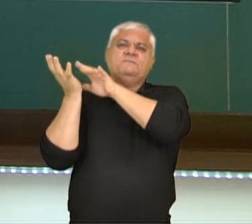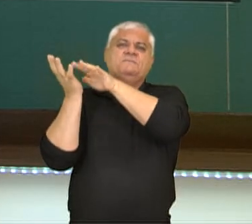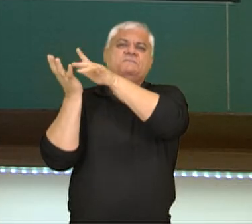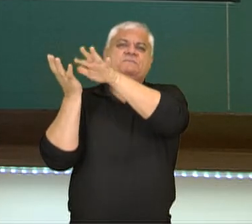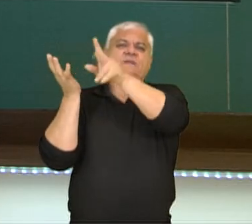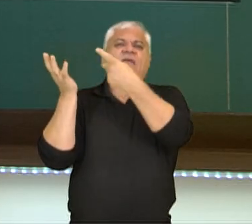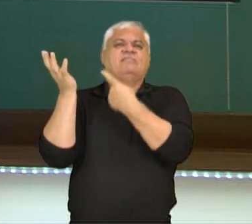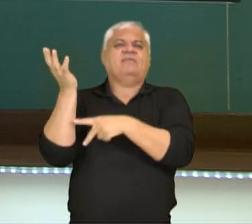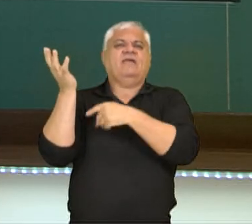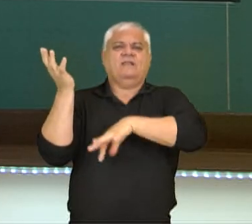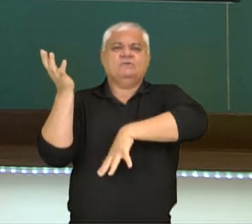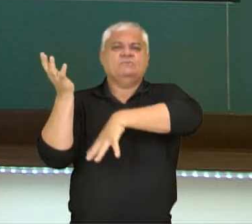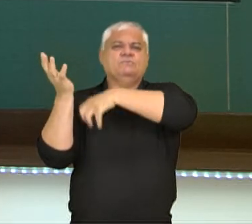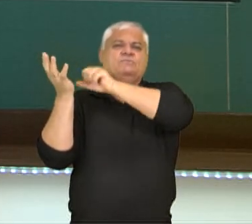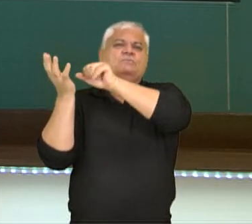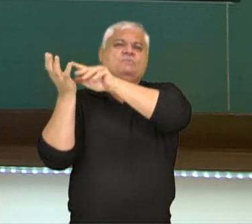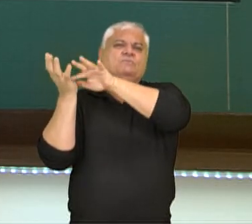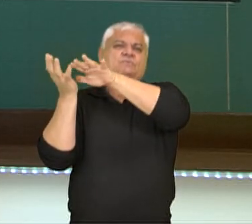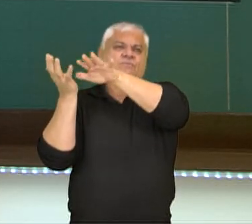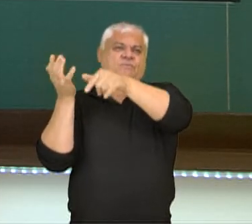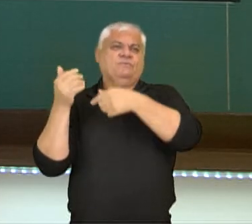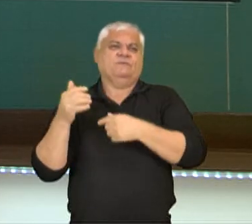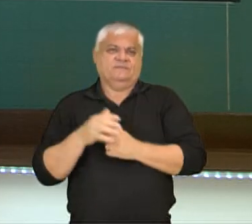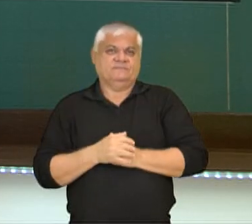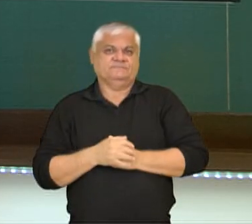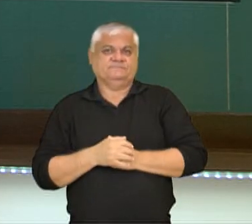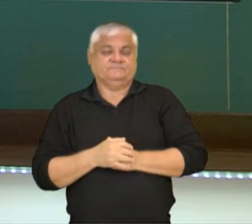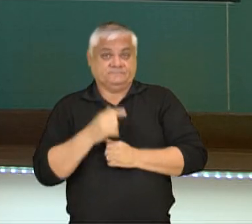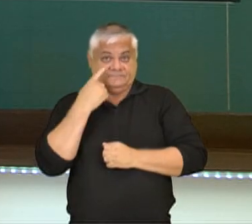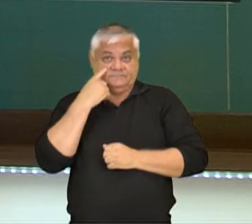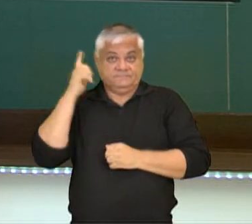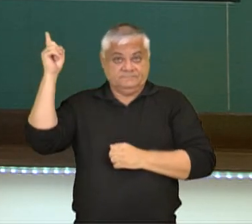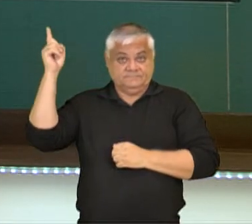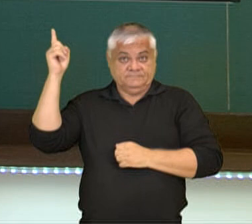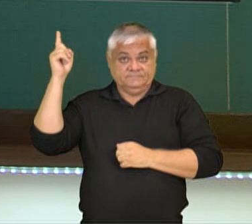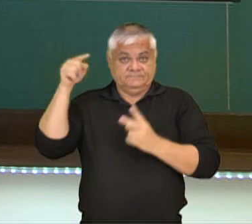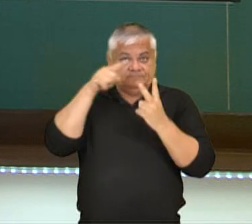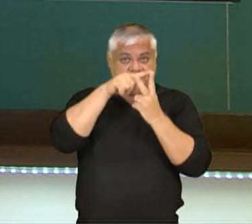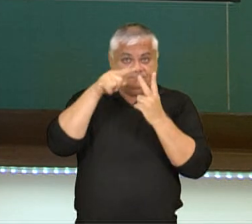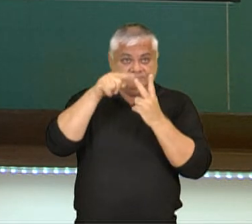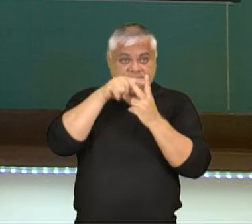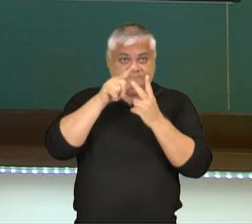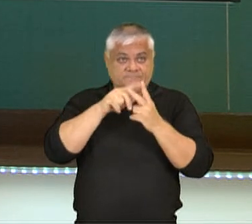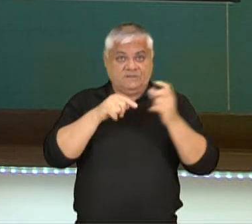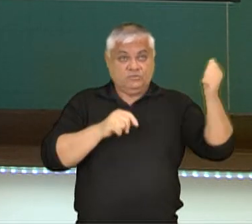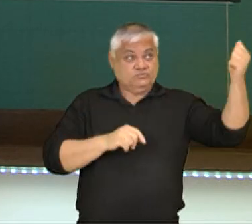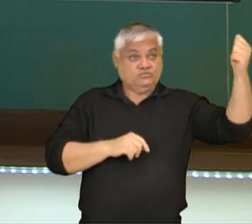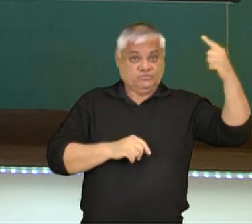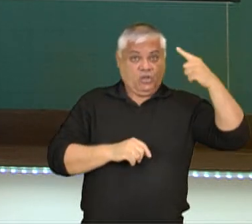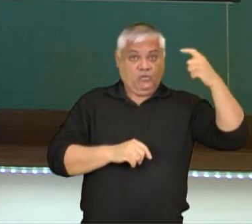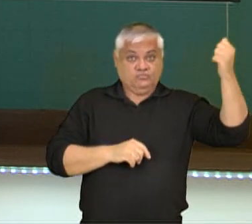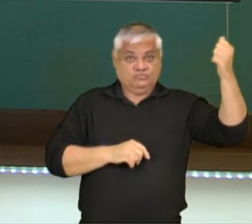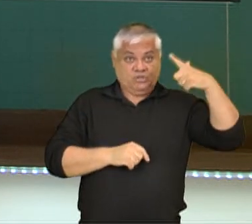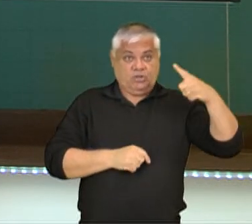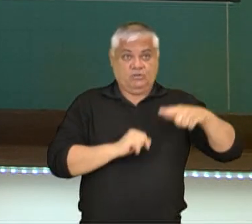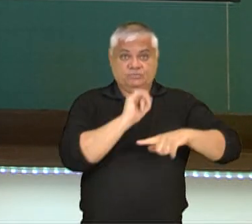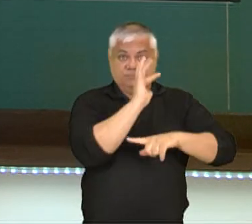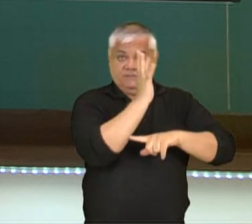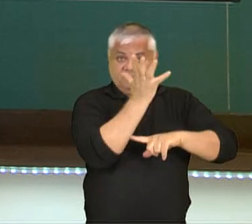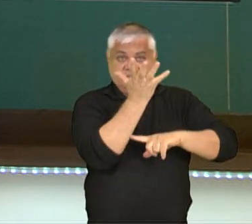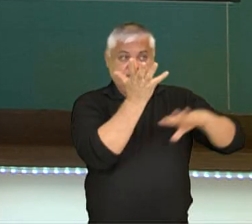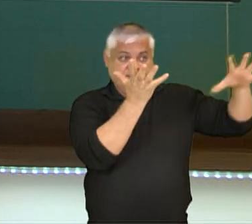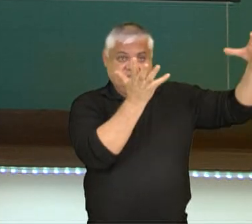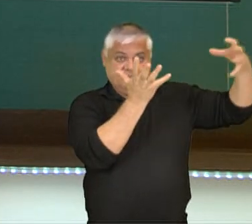da planta, a respiração celular, né? Então, aqui nós temos essa primeira imagem, que está mostrando aqui para nós o esquema da